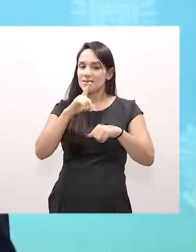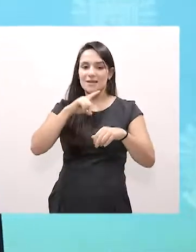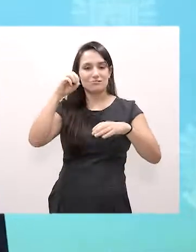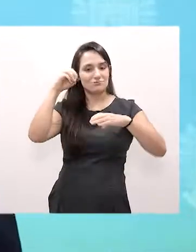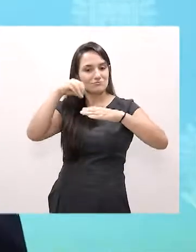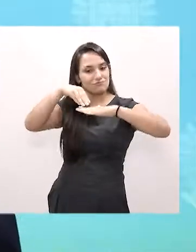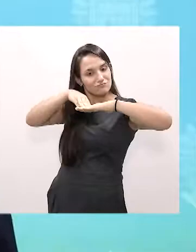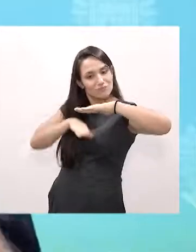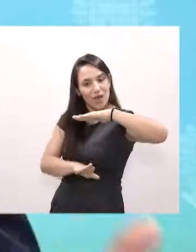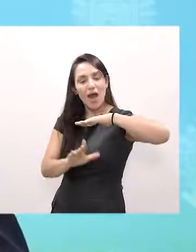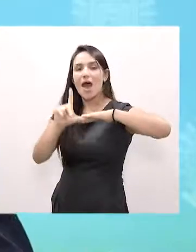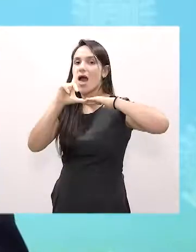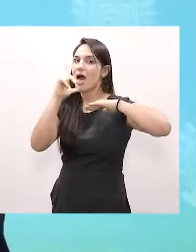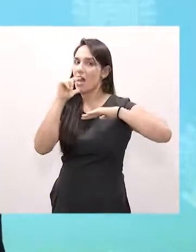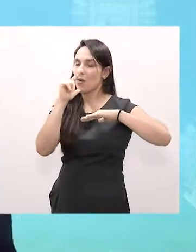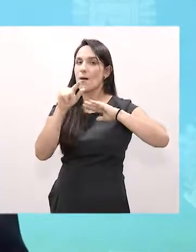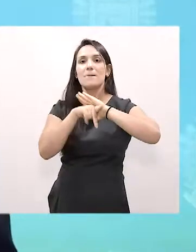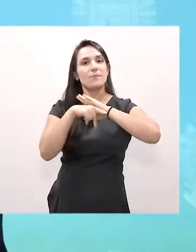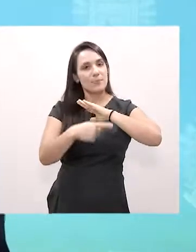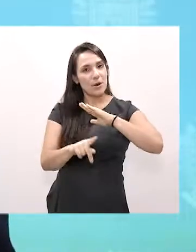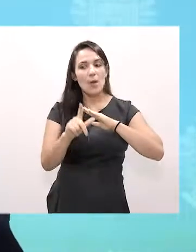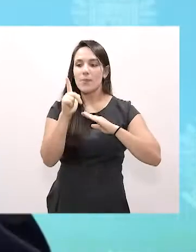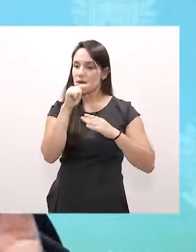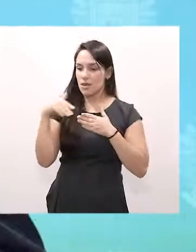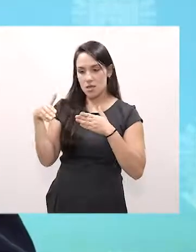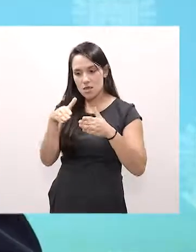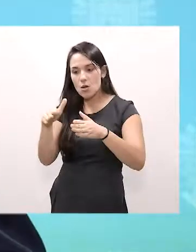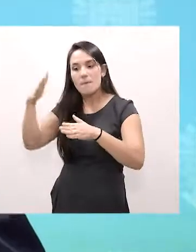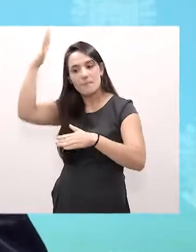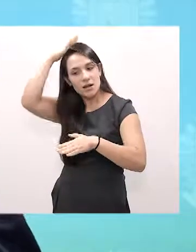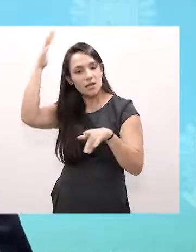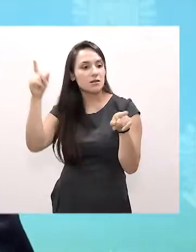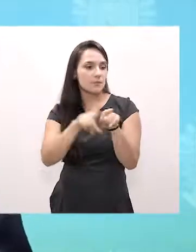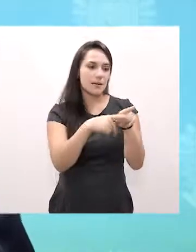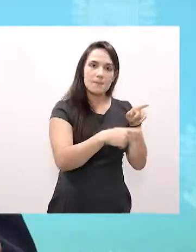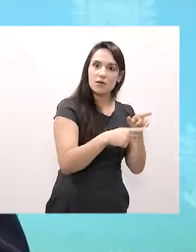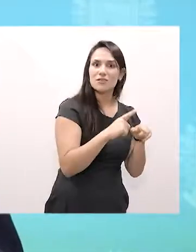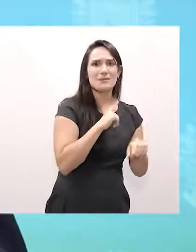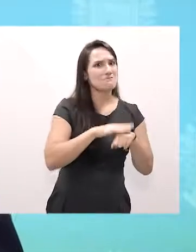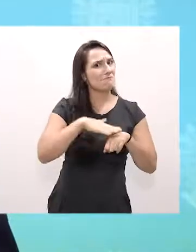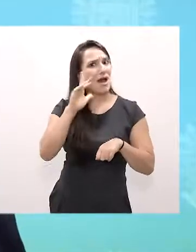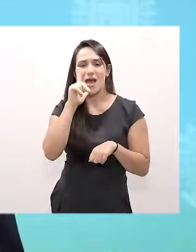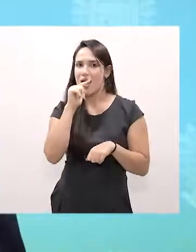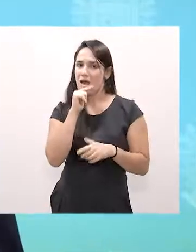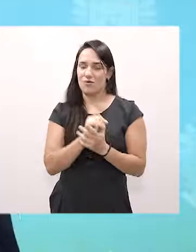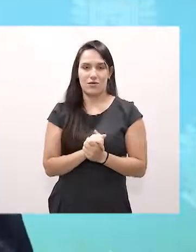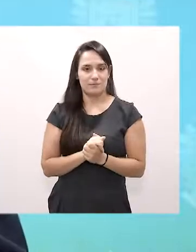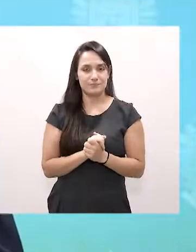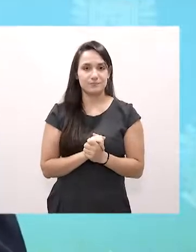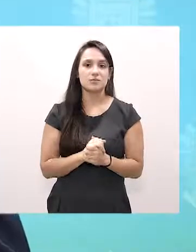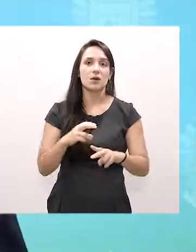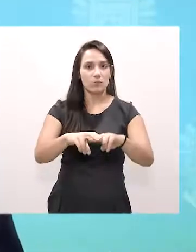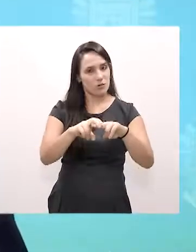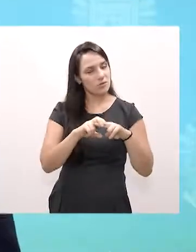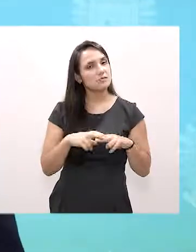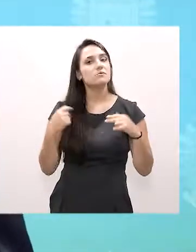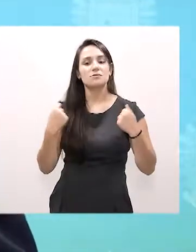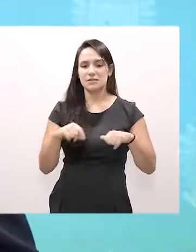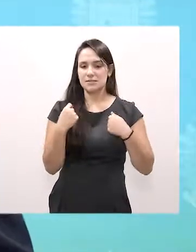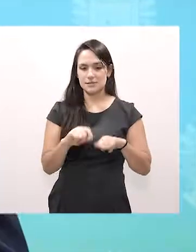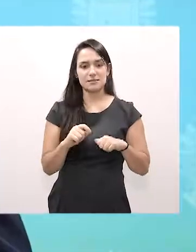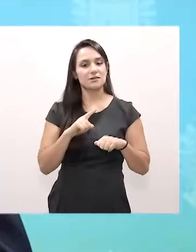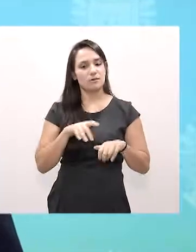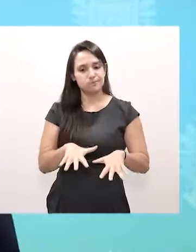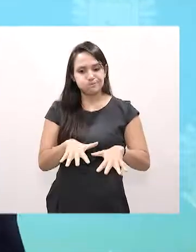nascentes da bacia do Paraná e também da bacia do Paraguai estão no Cerrado, então é importante essa conservação. Então a gente tem que manter volume, tem que